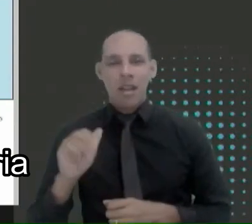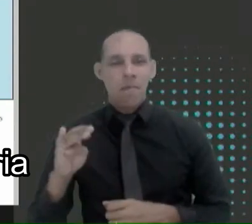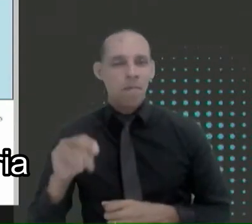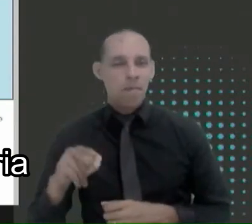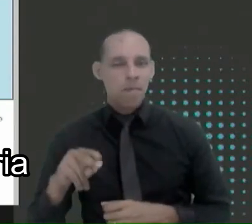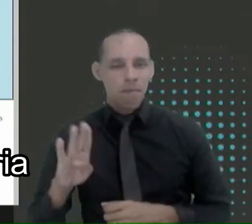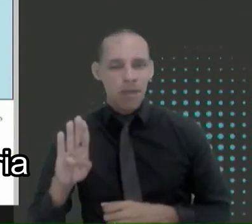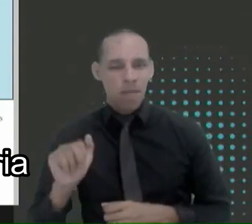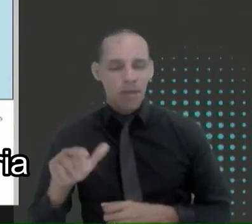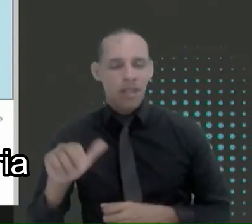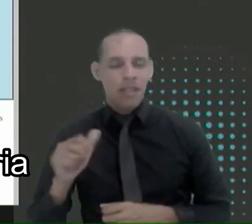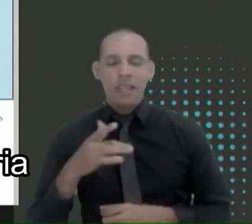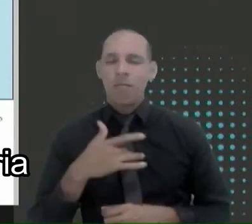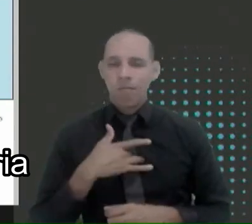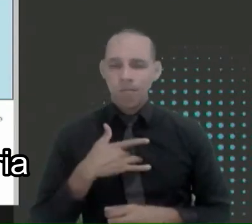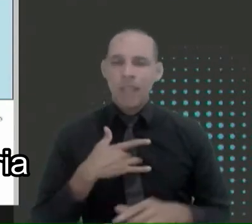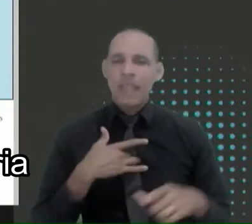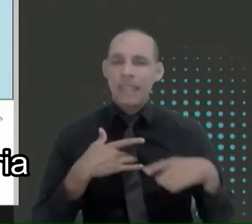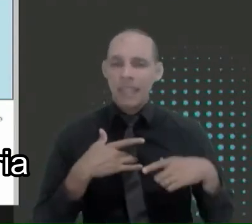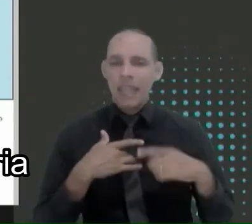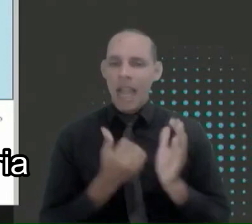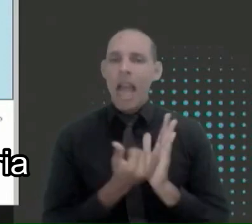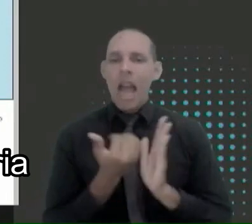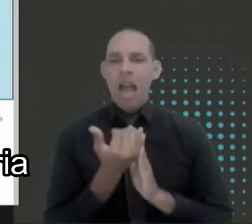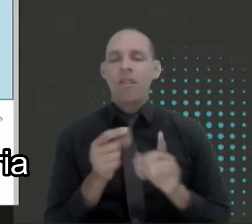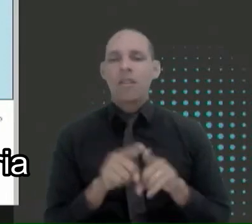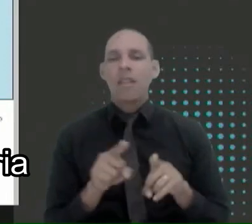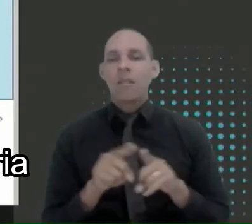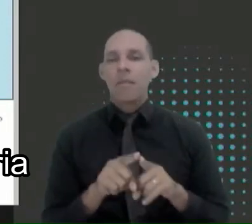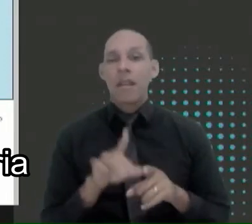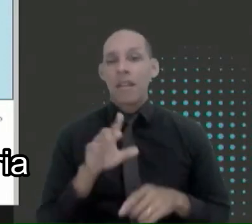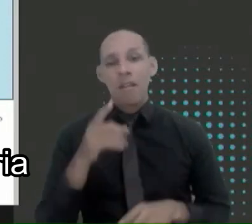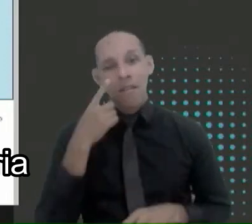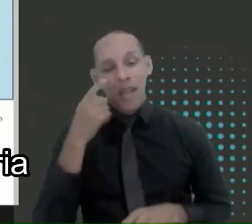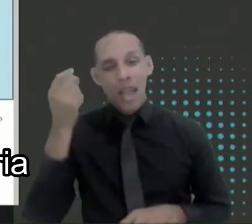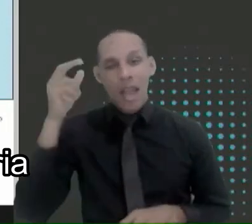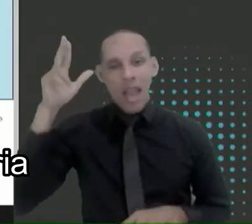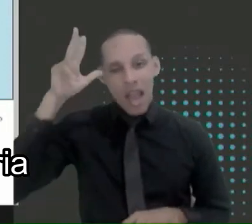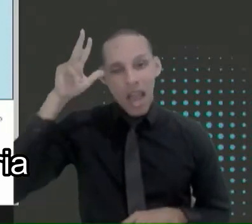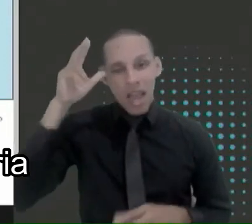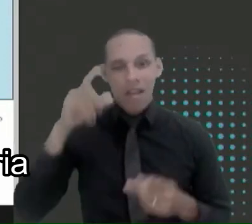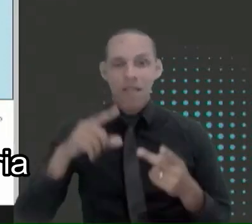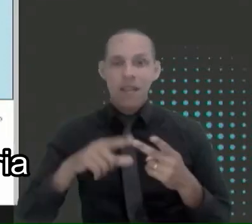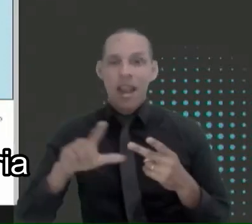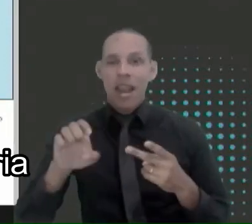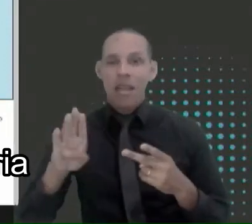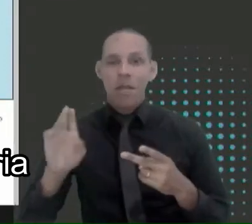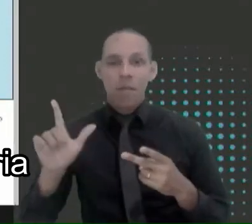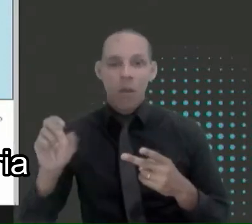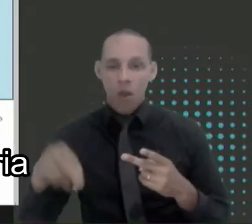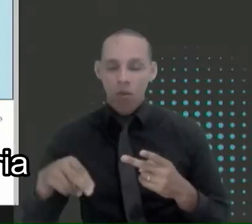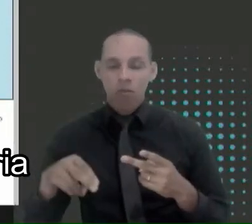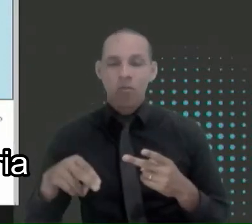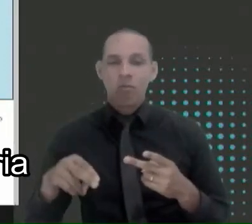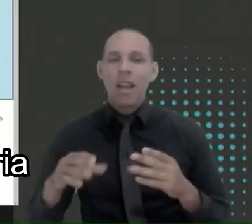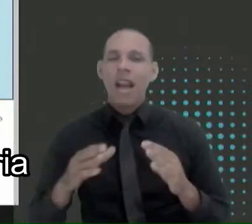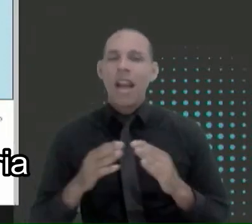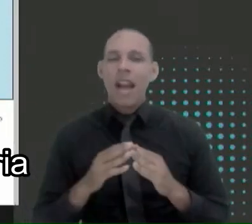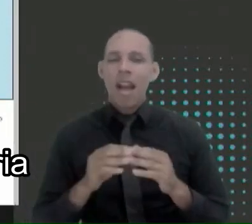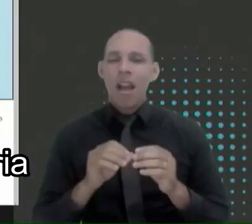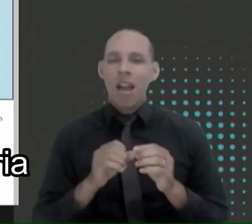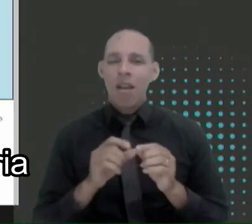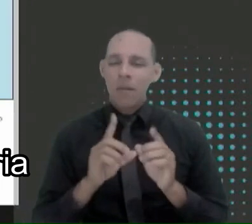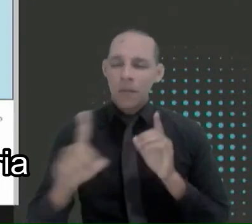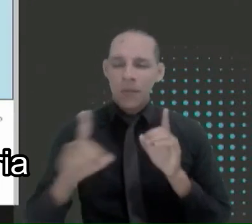taxa de tuberculose. Se você for olhar na Gávea ou no Leblon, ainda temos casas isoladas, mas nossa grande